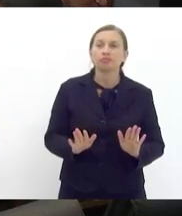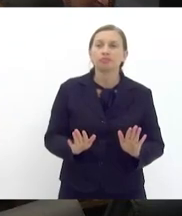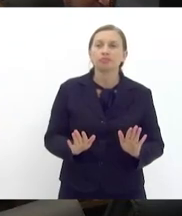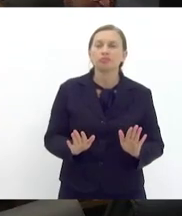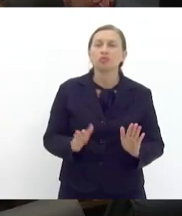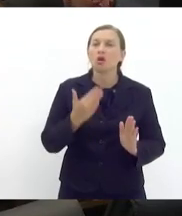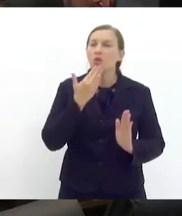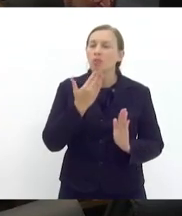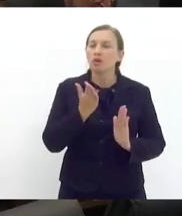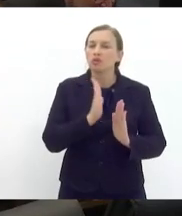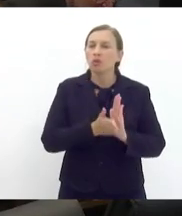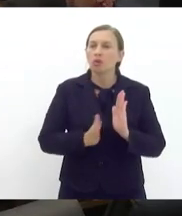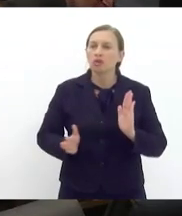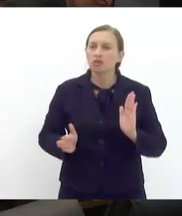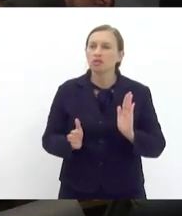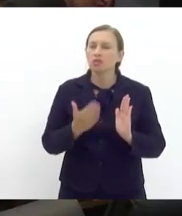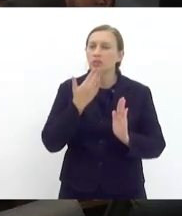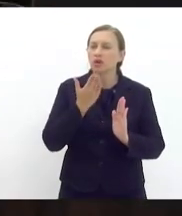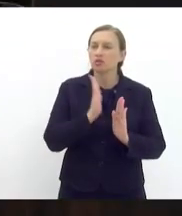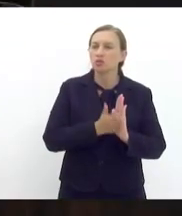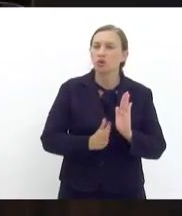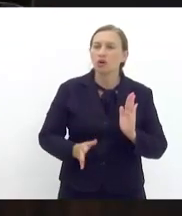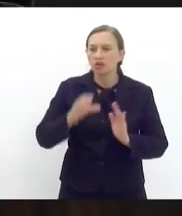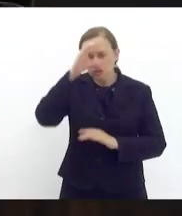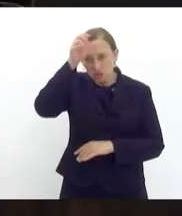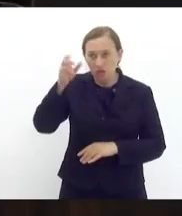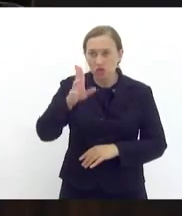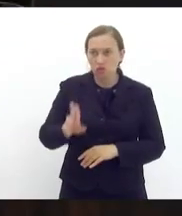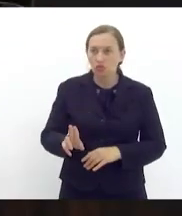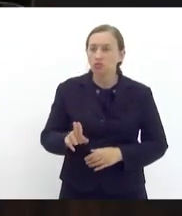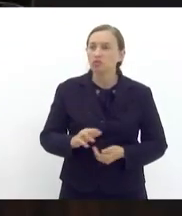eu peço eu gostaria eu gostaria de submeter